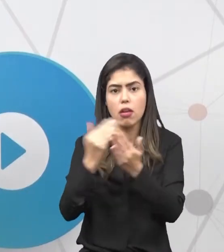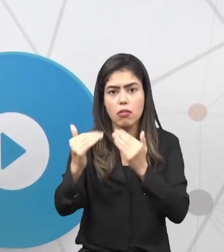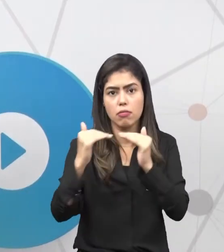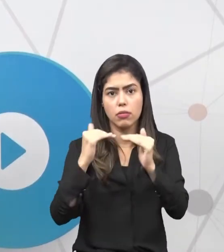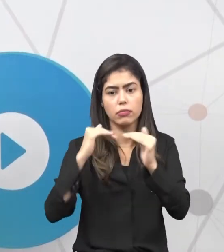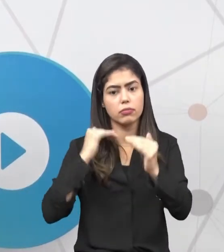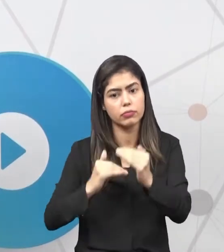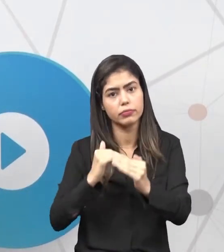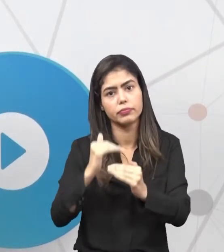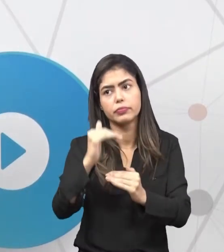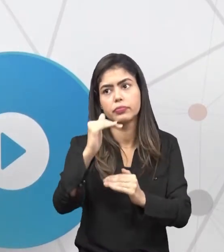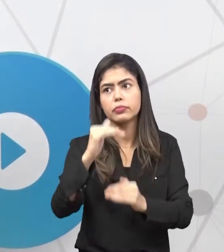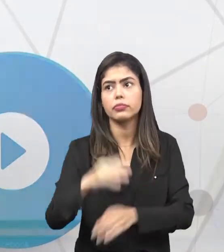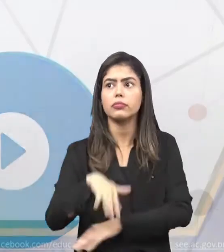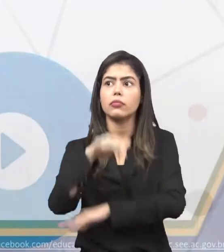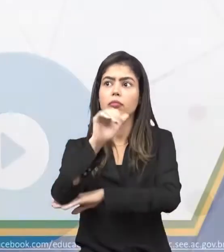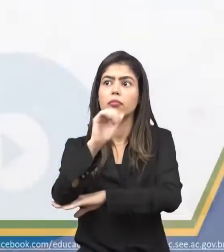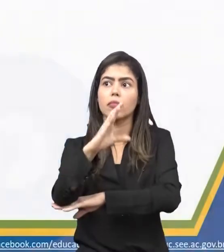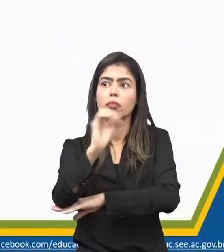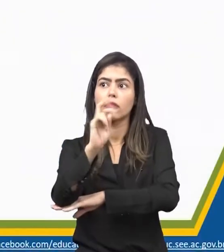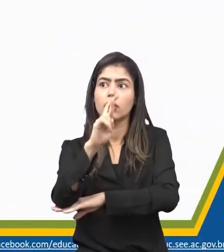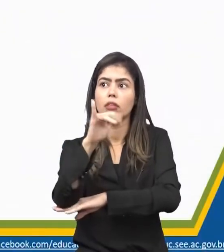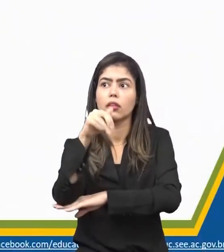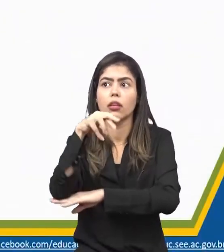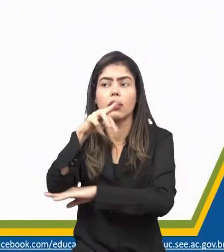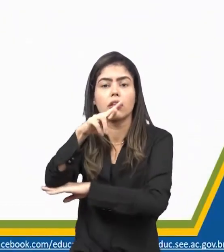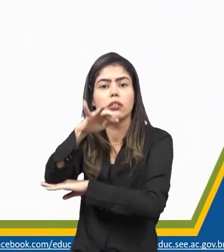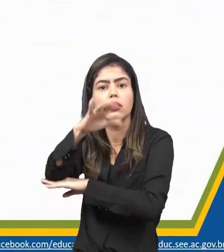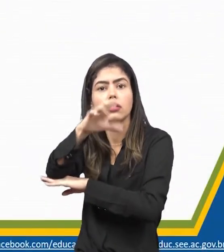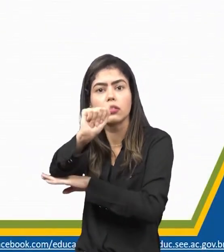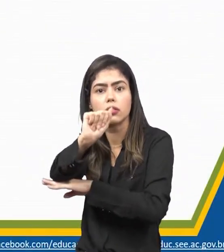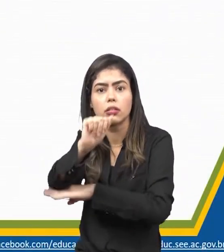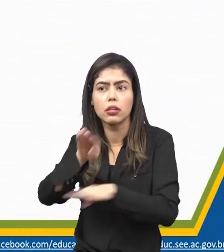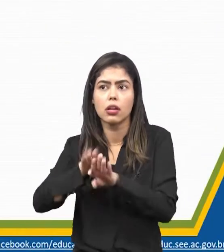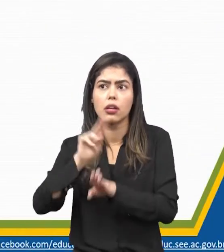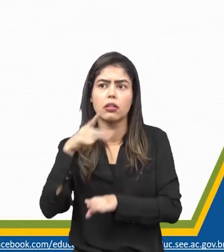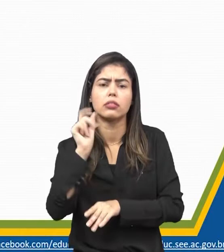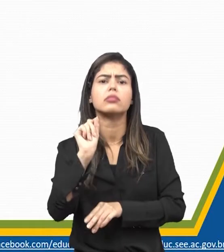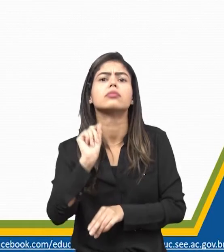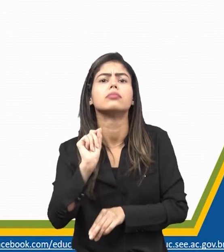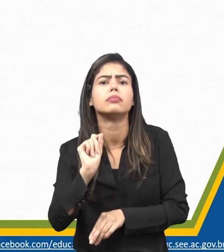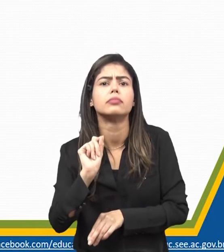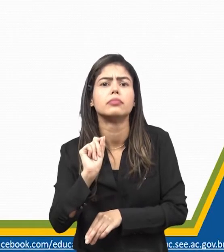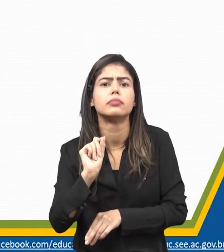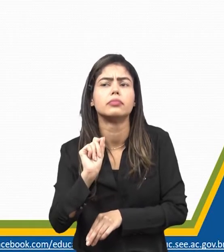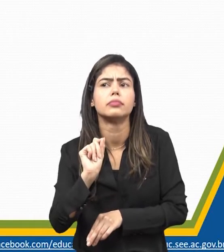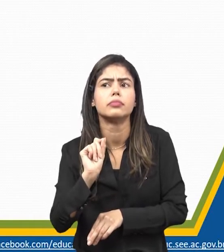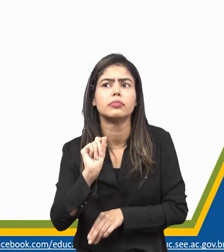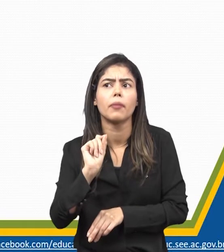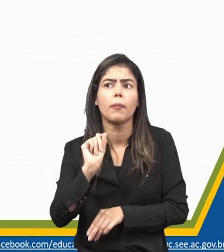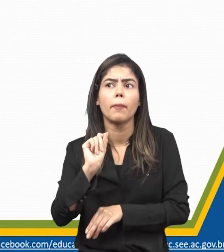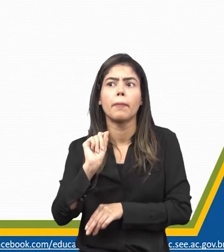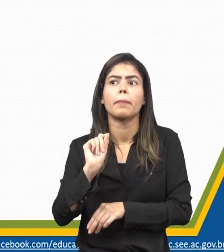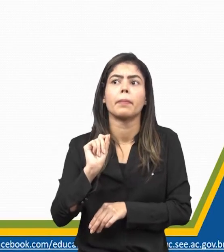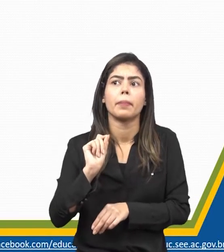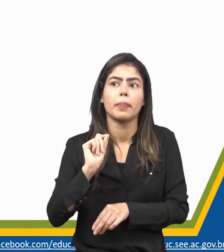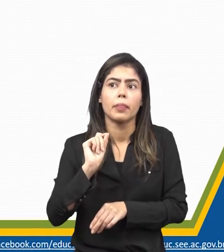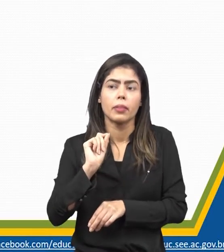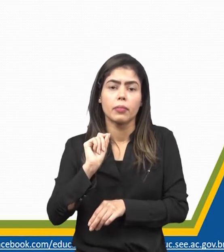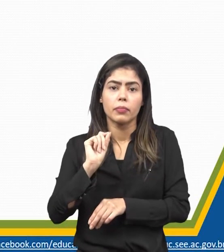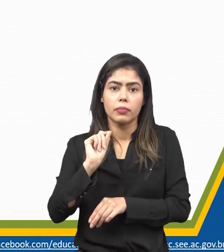forma. Autoridade carismática, né? Essa autoridade carismática, ela